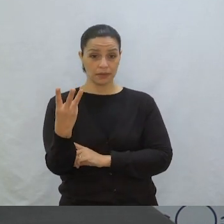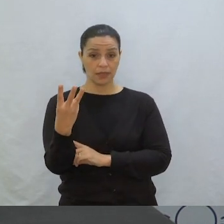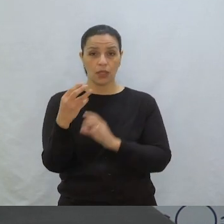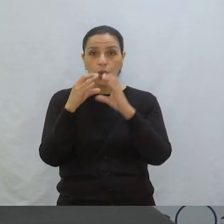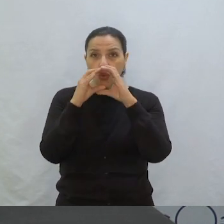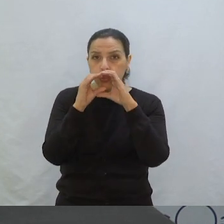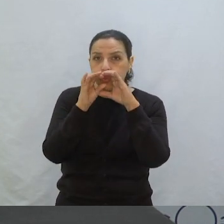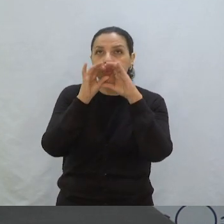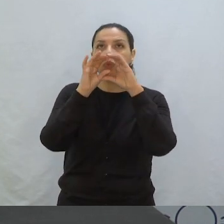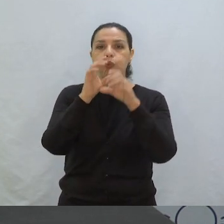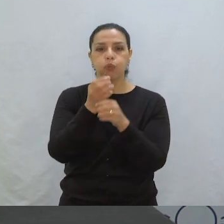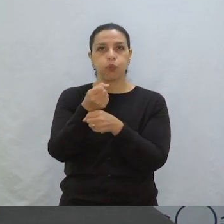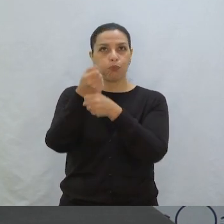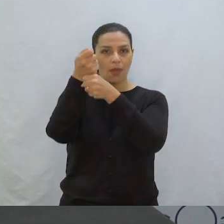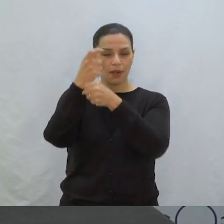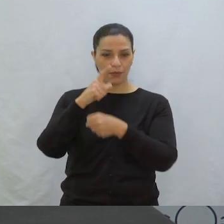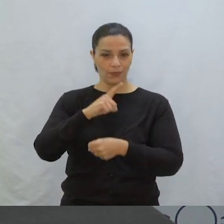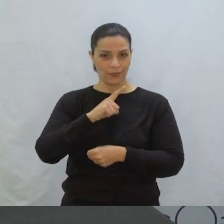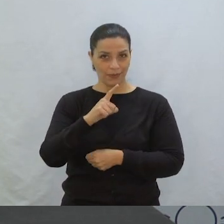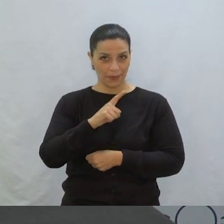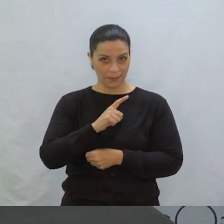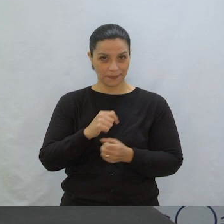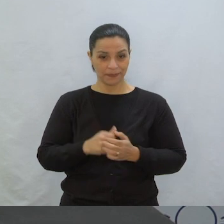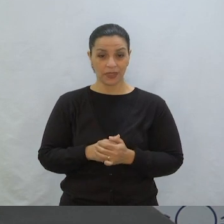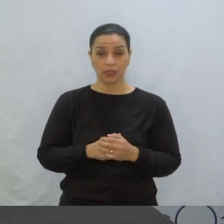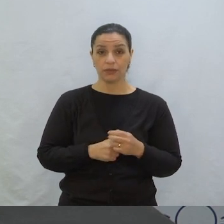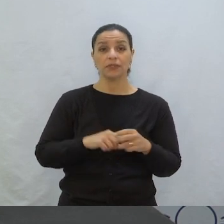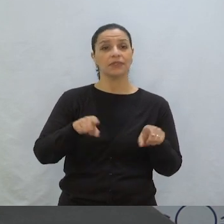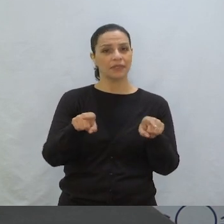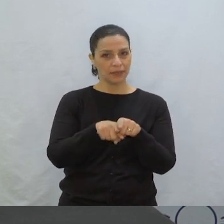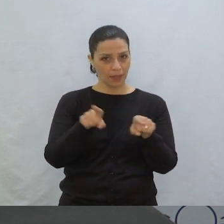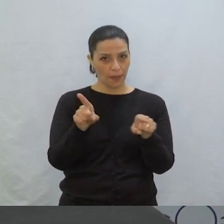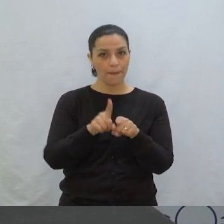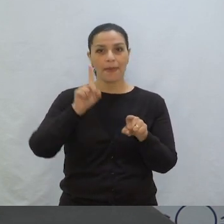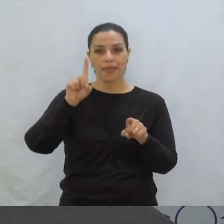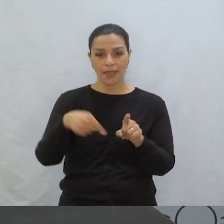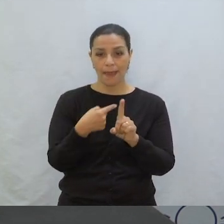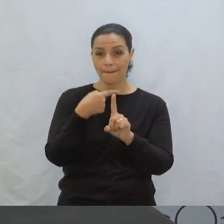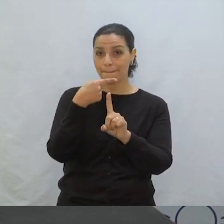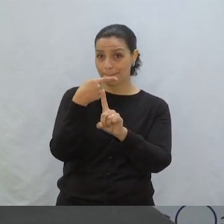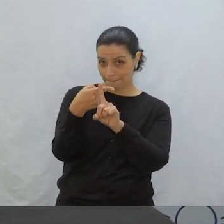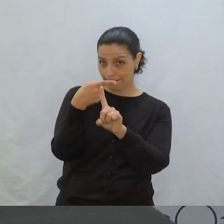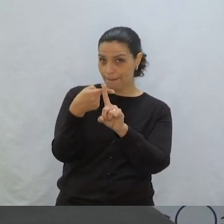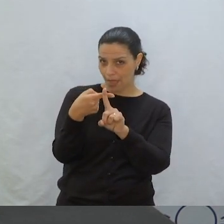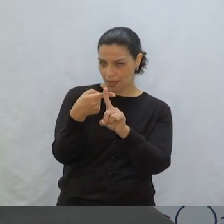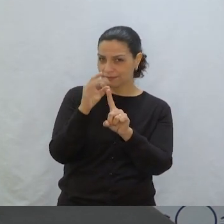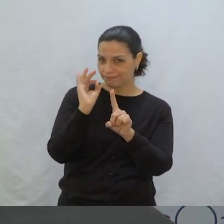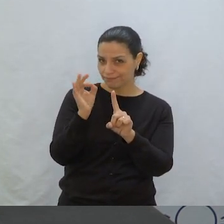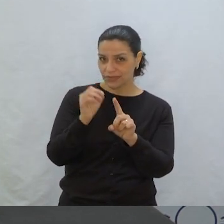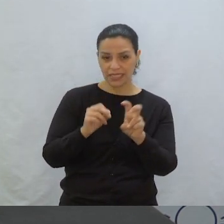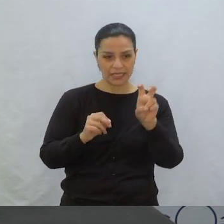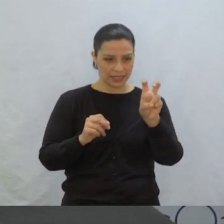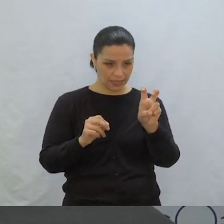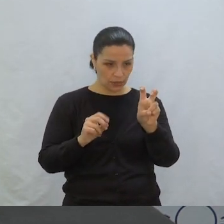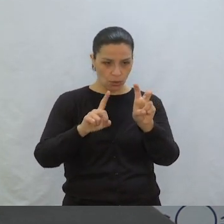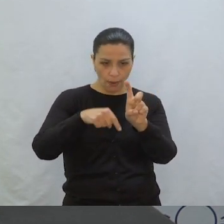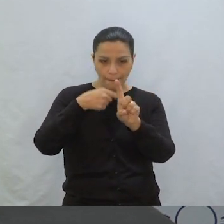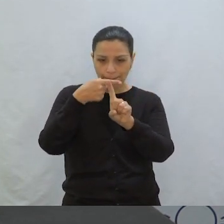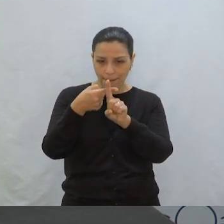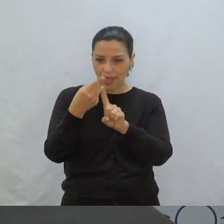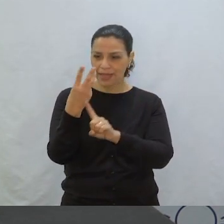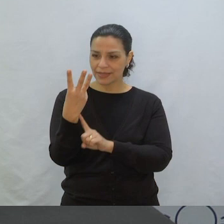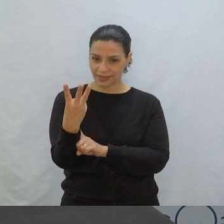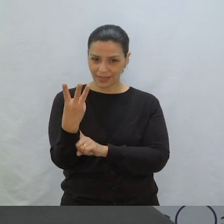Mais 3 balões. Também é uma situação aqui de adição. É só a gente